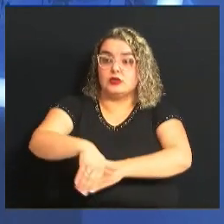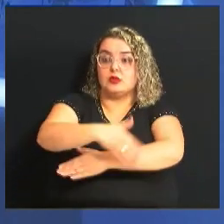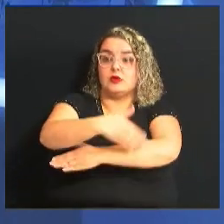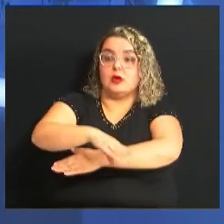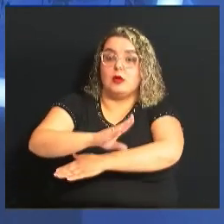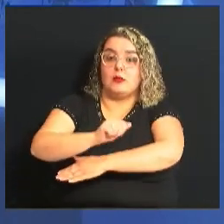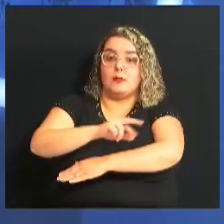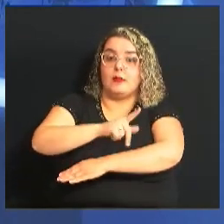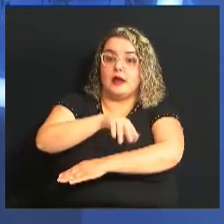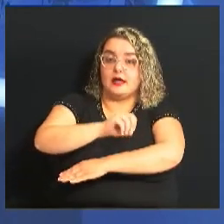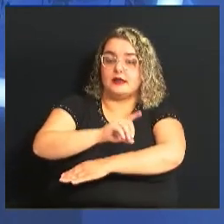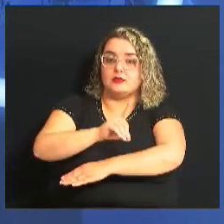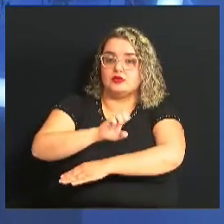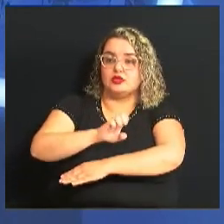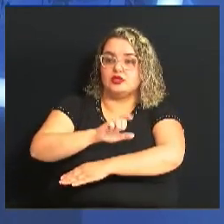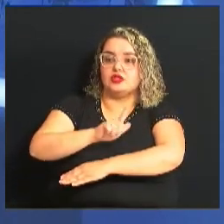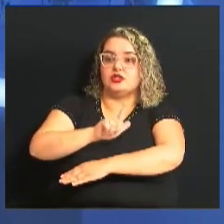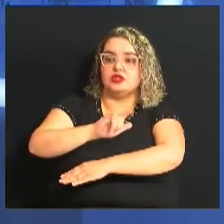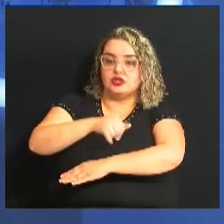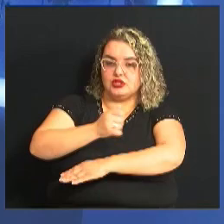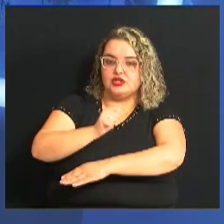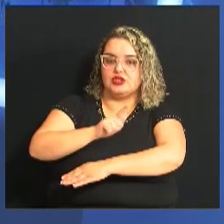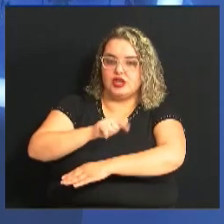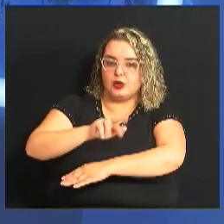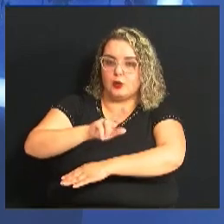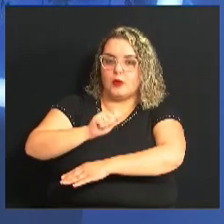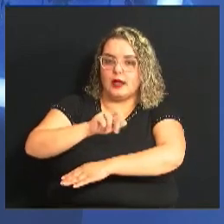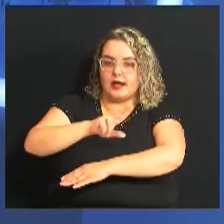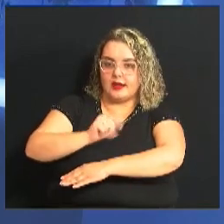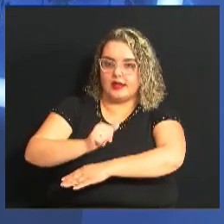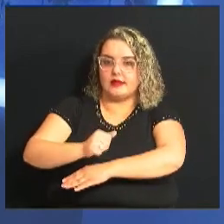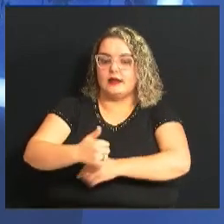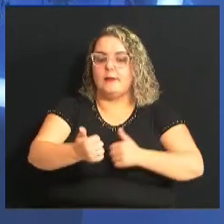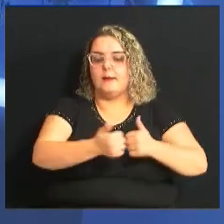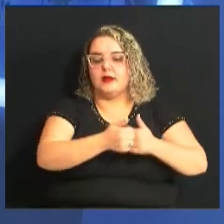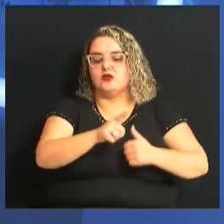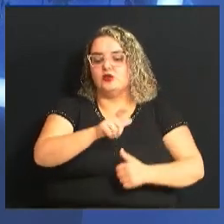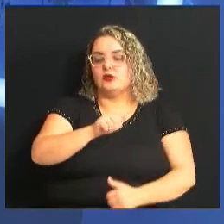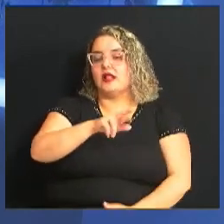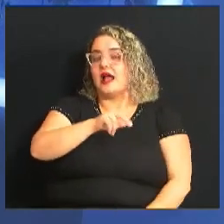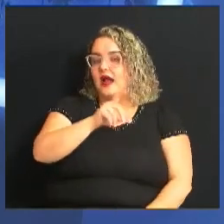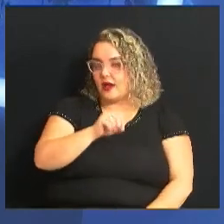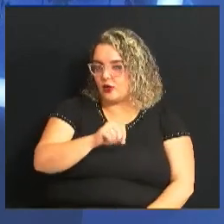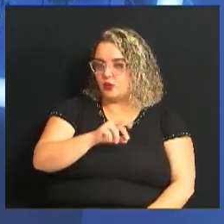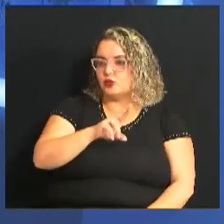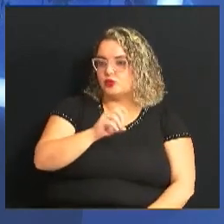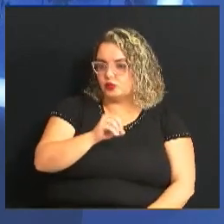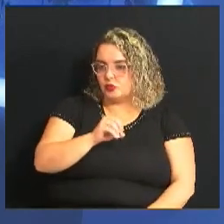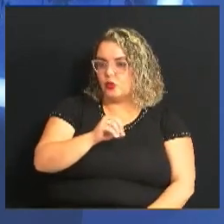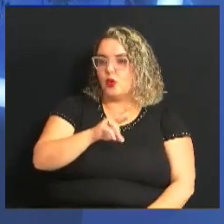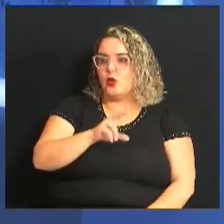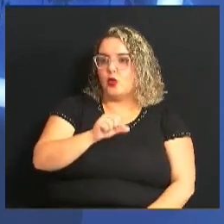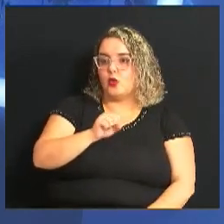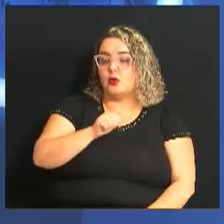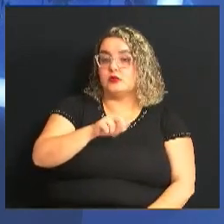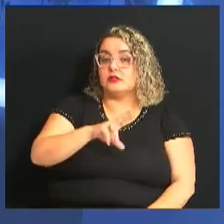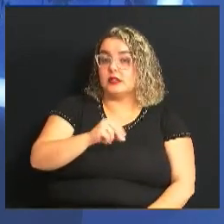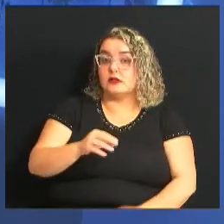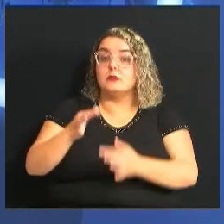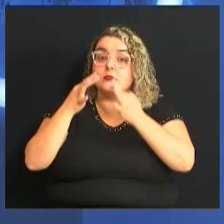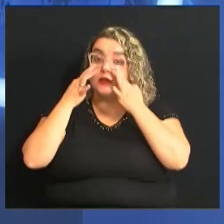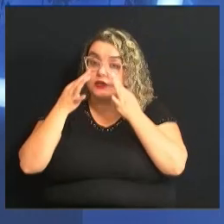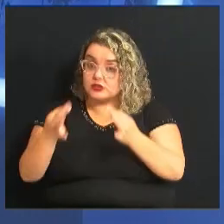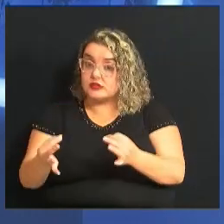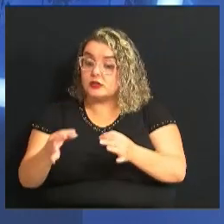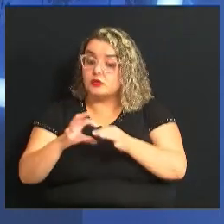de Jaguara, ao lado do Largo do Rosário. Então, se você vem ao centro da cidade aos sábados, atenção nos lugares que vão ser